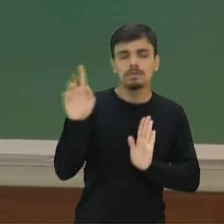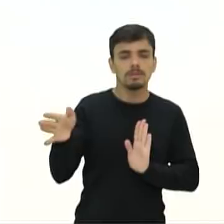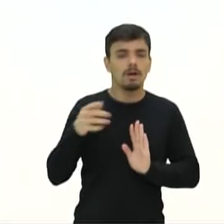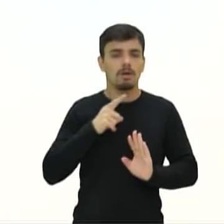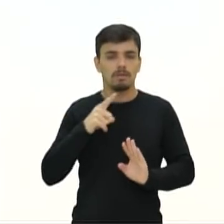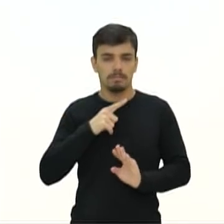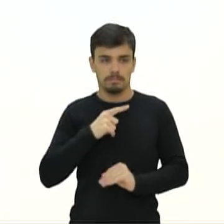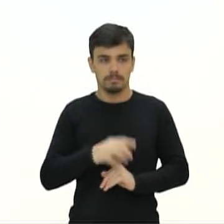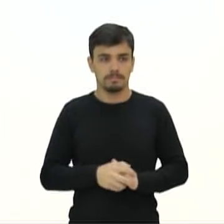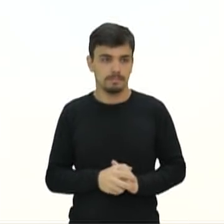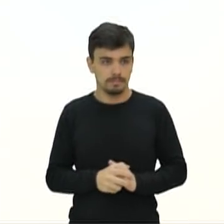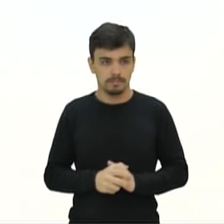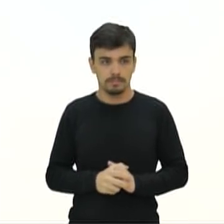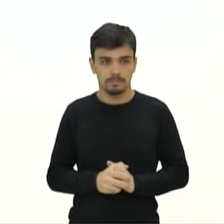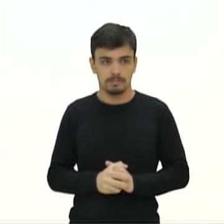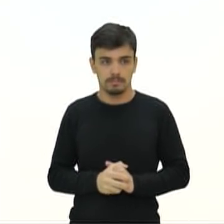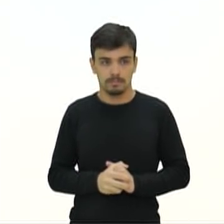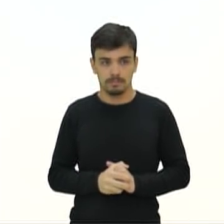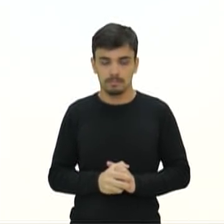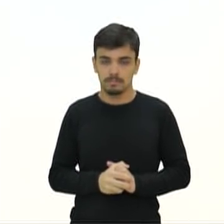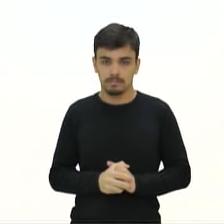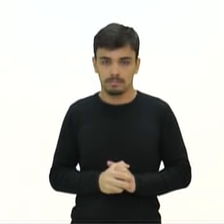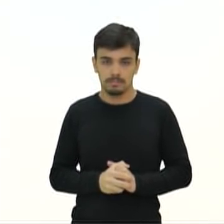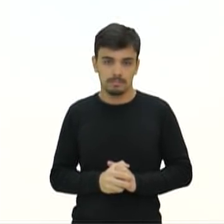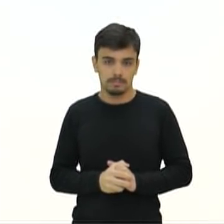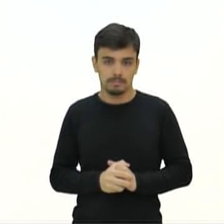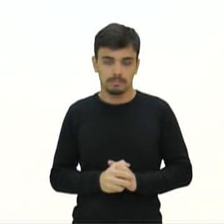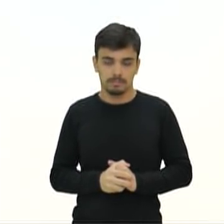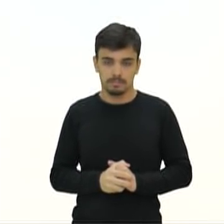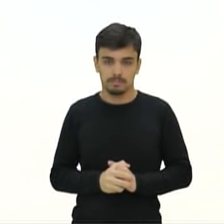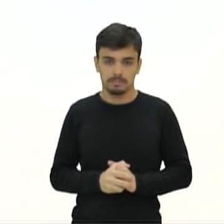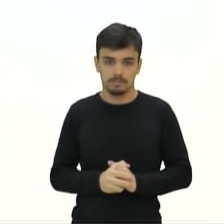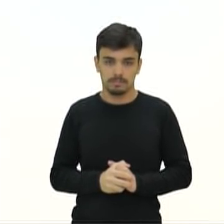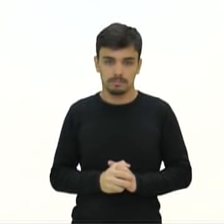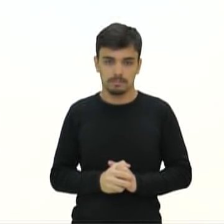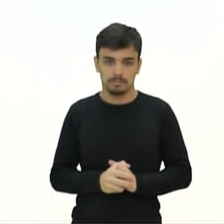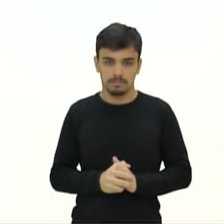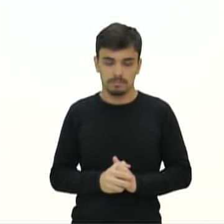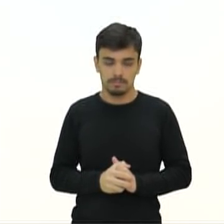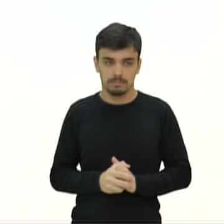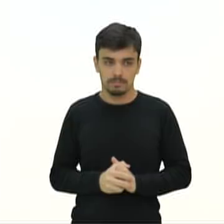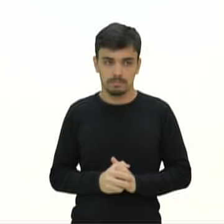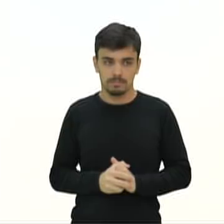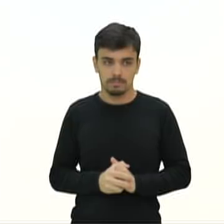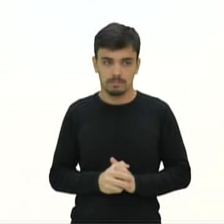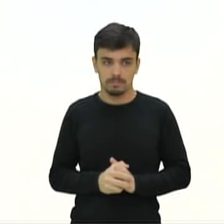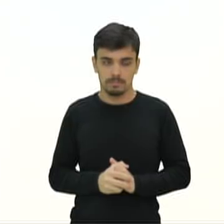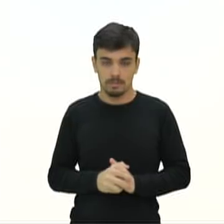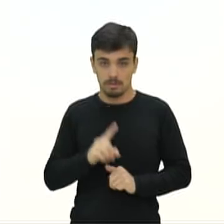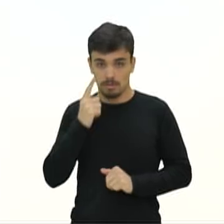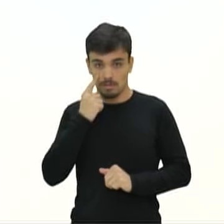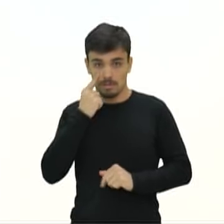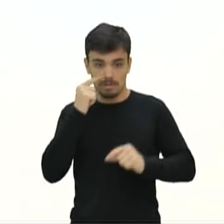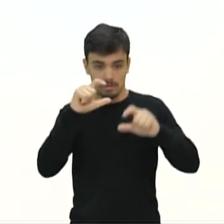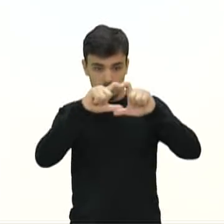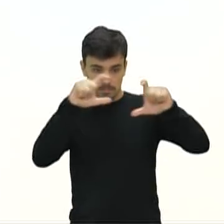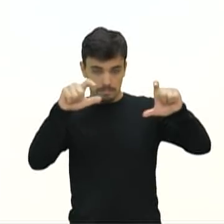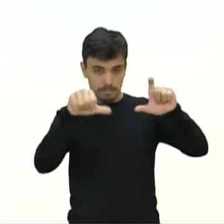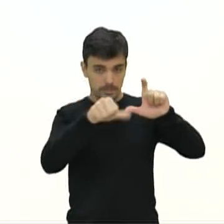friends were happy. The pizza was delicious. Então, meus amigos